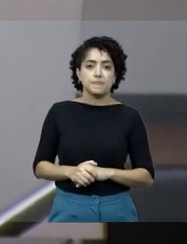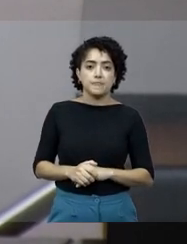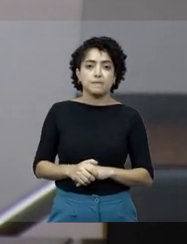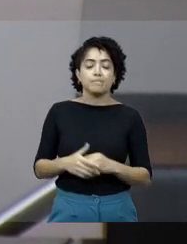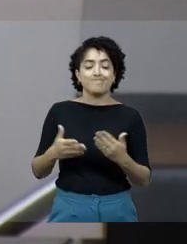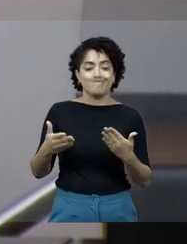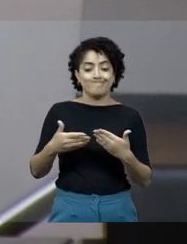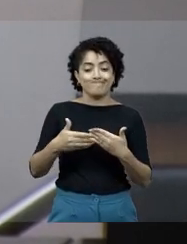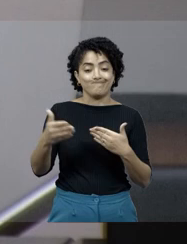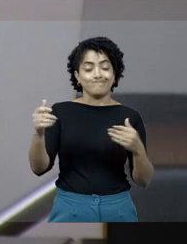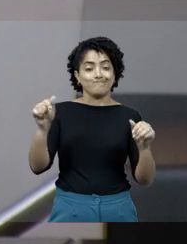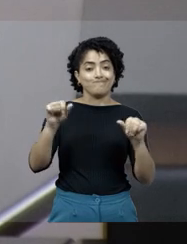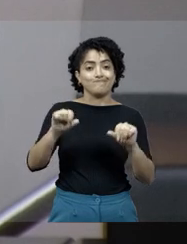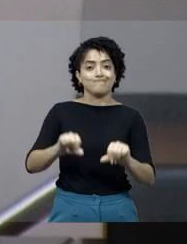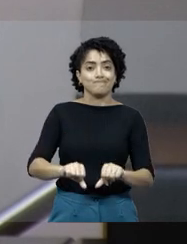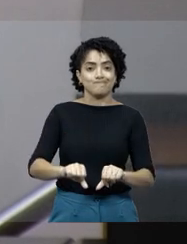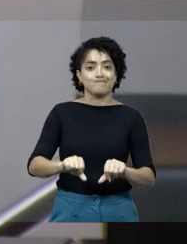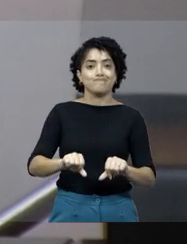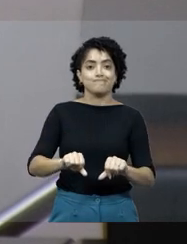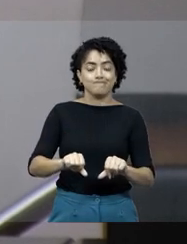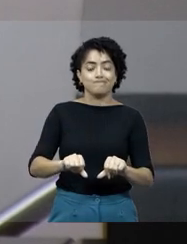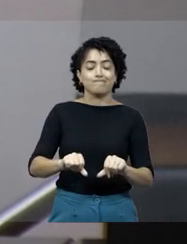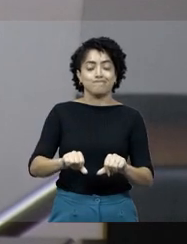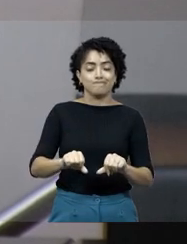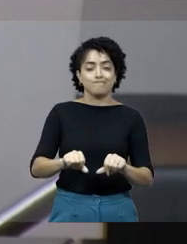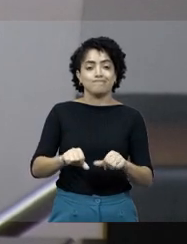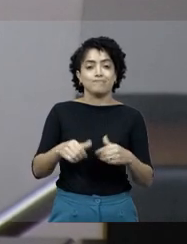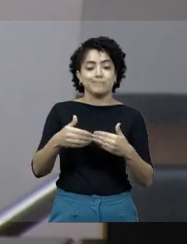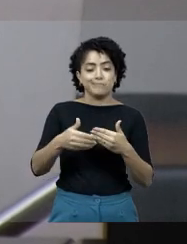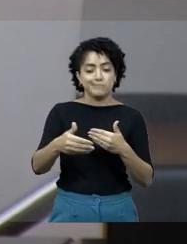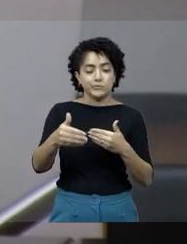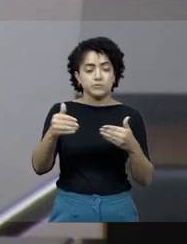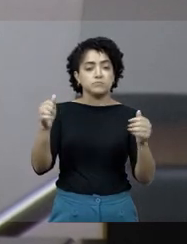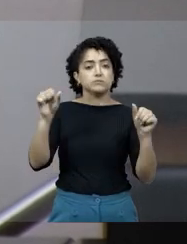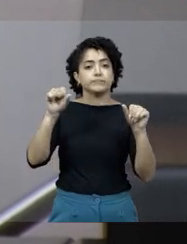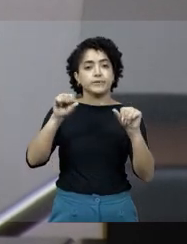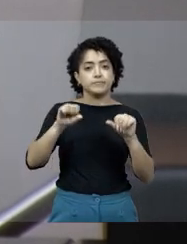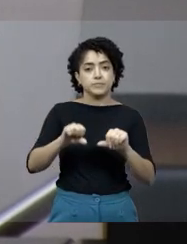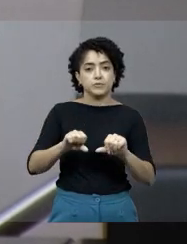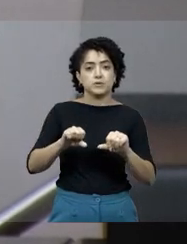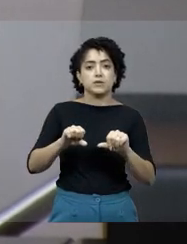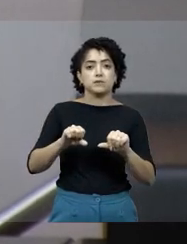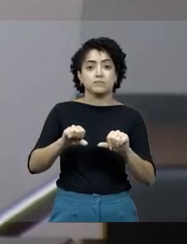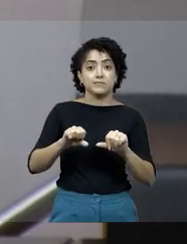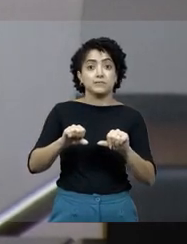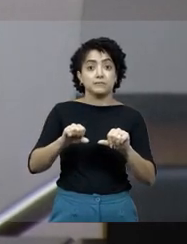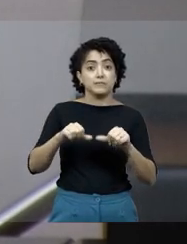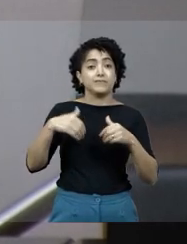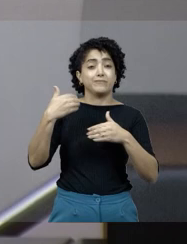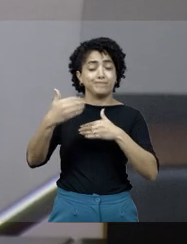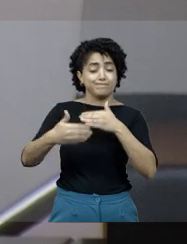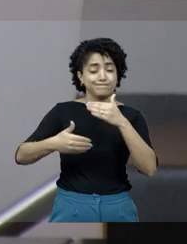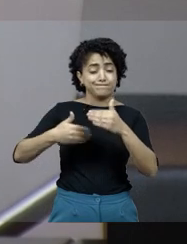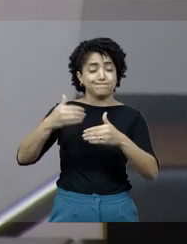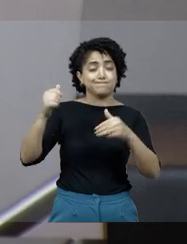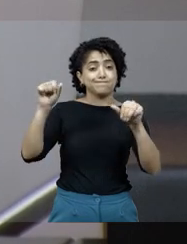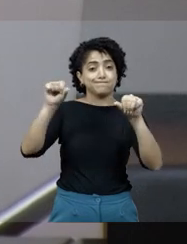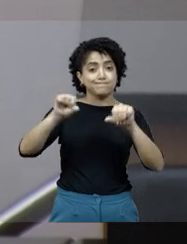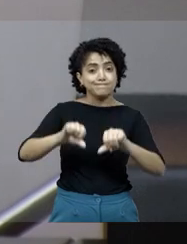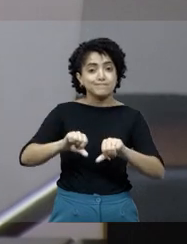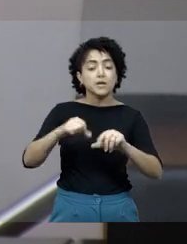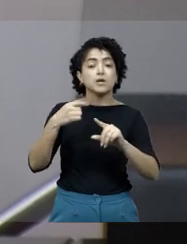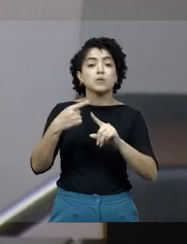pior. Vai de mal a pior. E vai ficar pior, porque